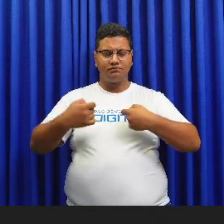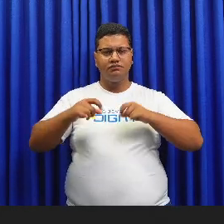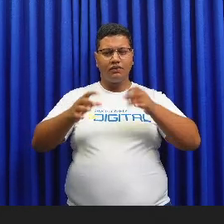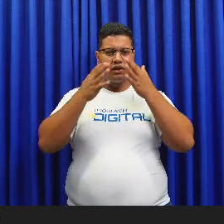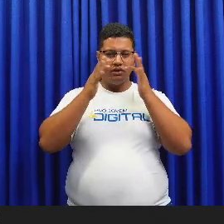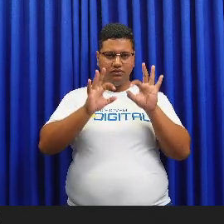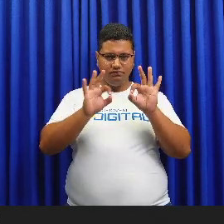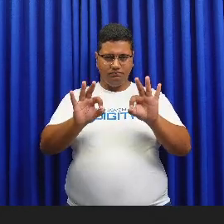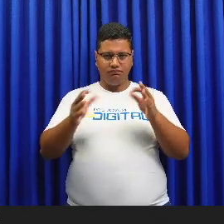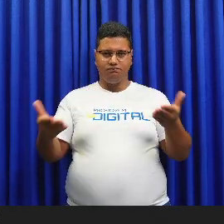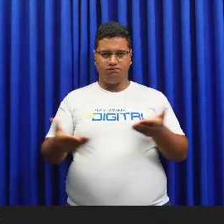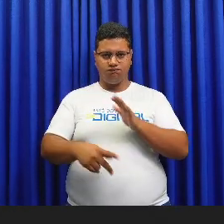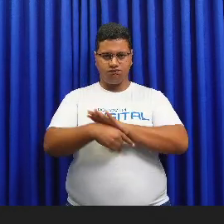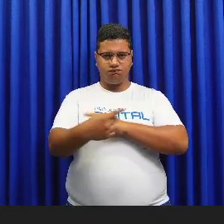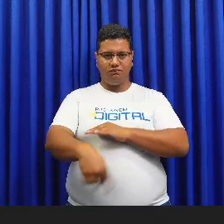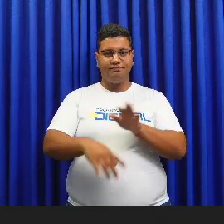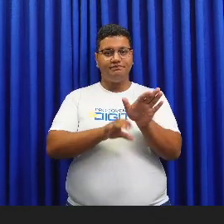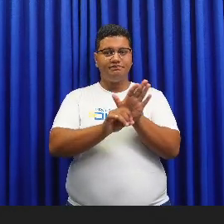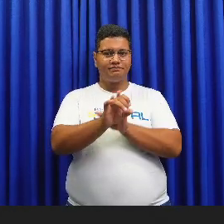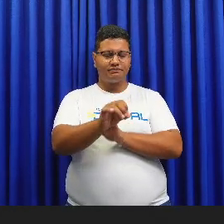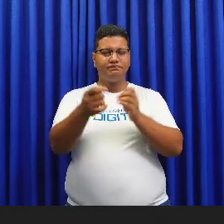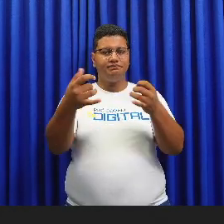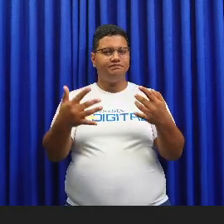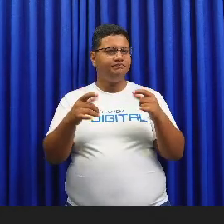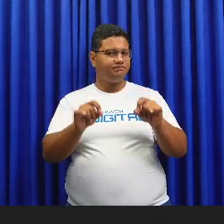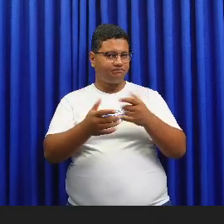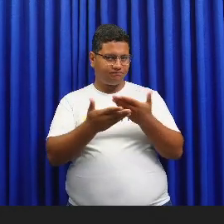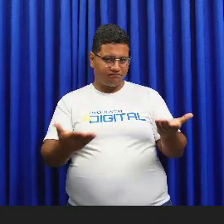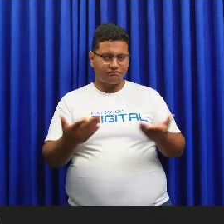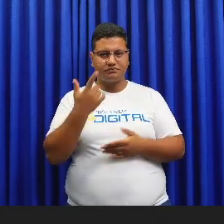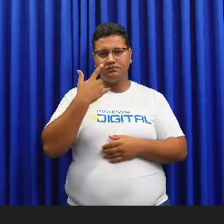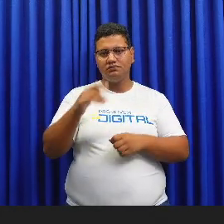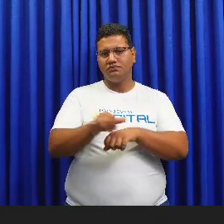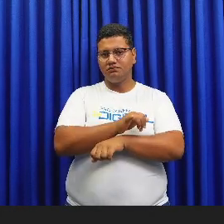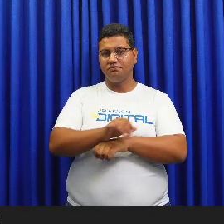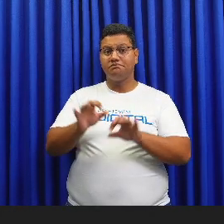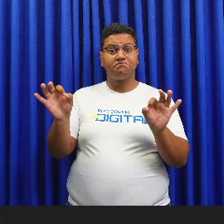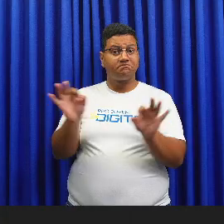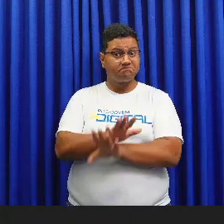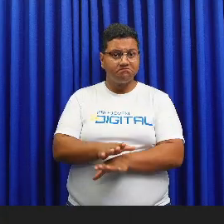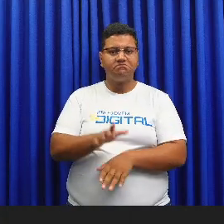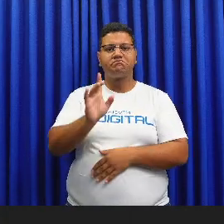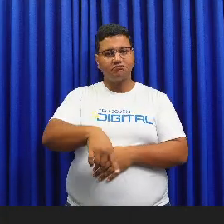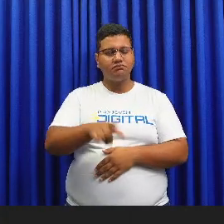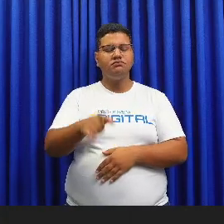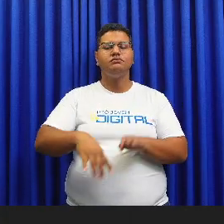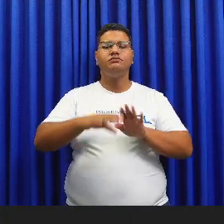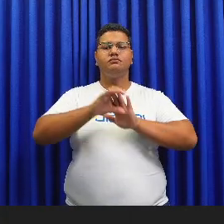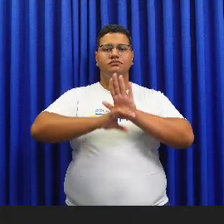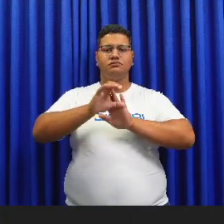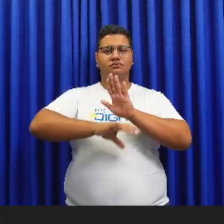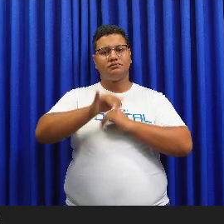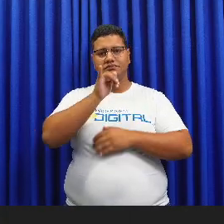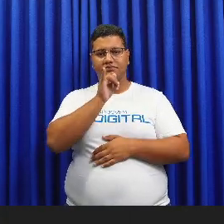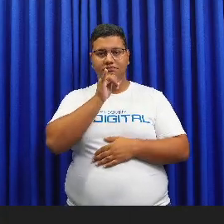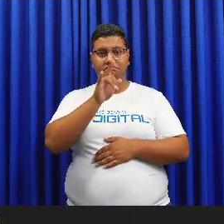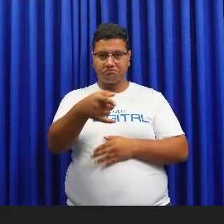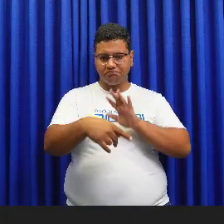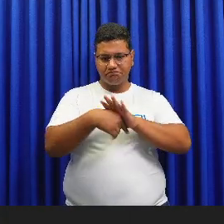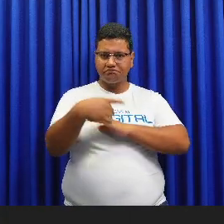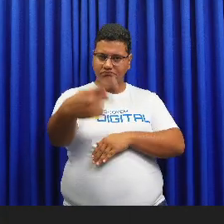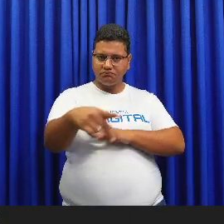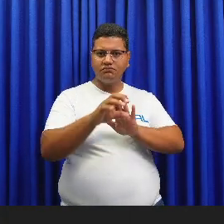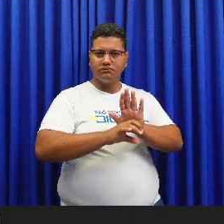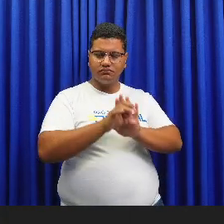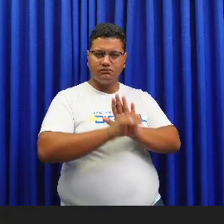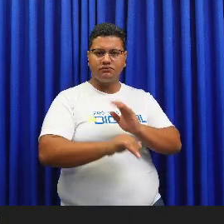ver que o próprio Google ele já te disponibiliza alguns modelos já até pronto de currículo. Por exemplo, você vai colocar aqui, ó, no seu